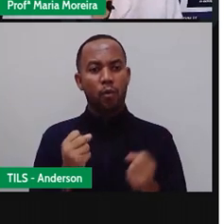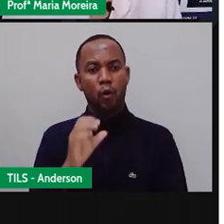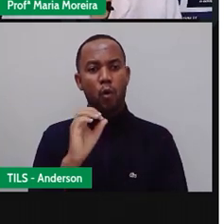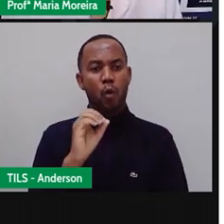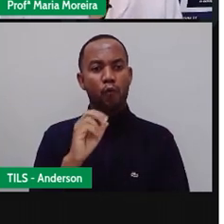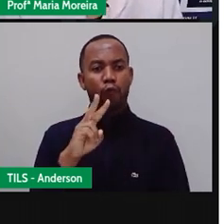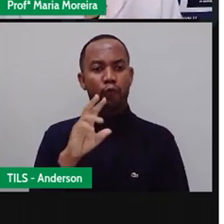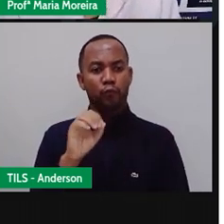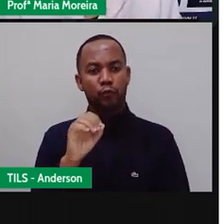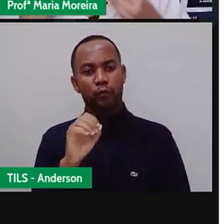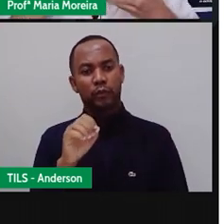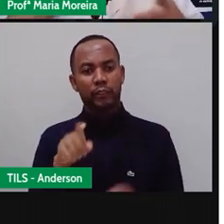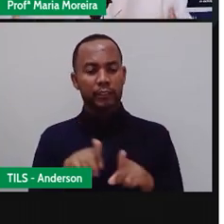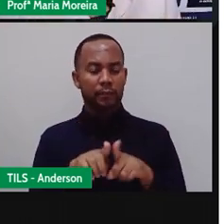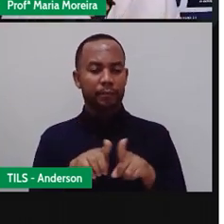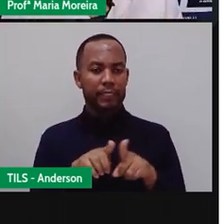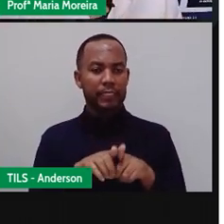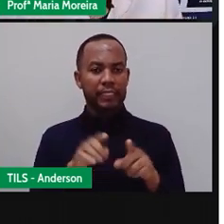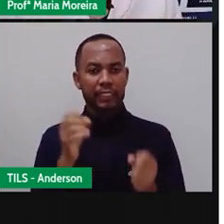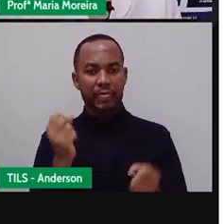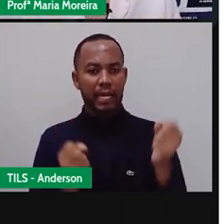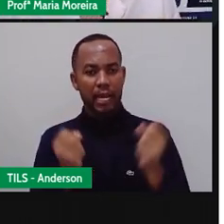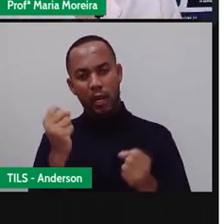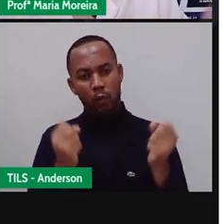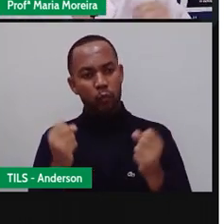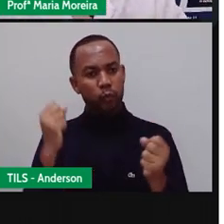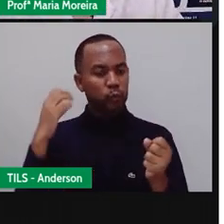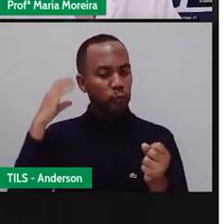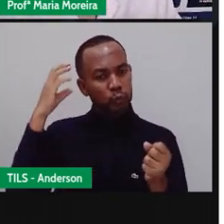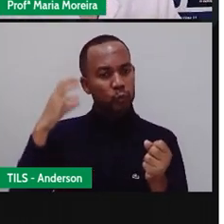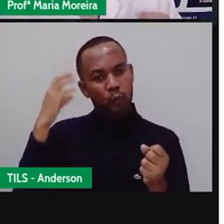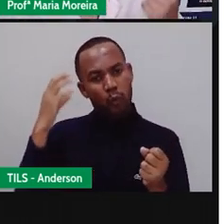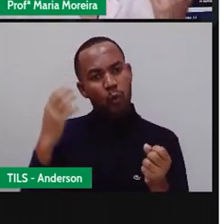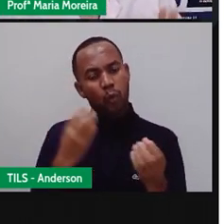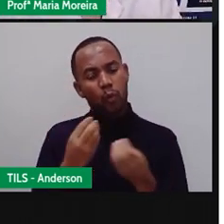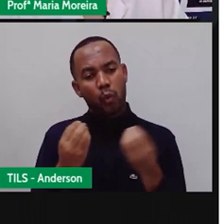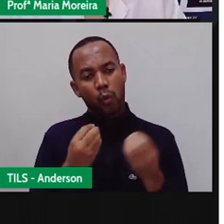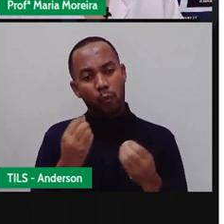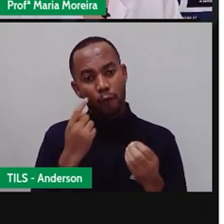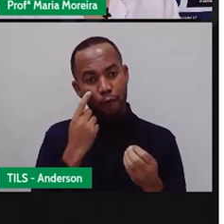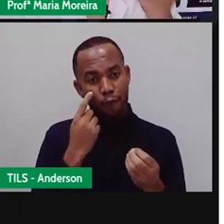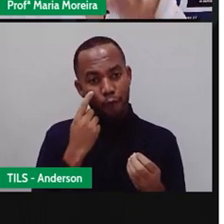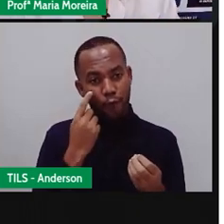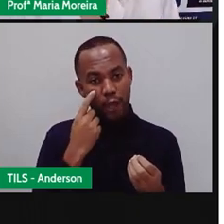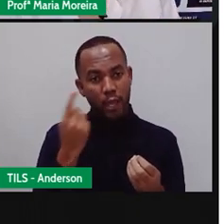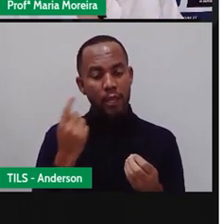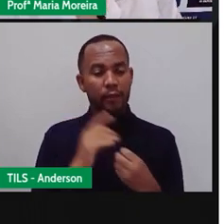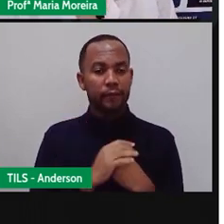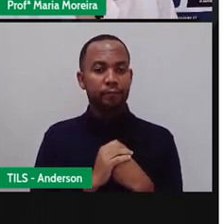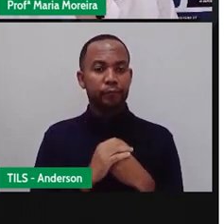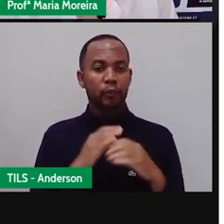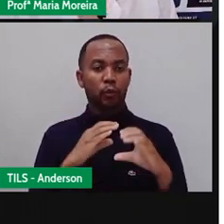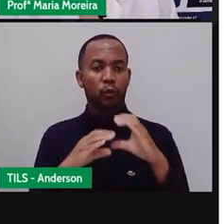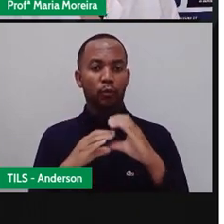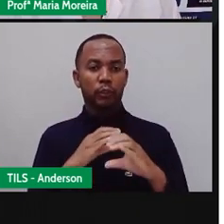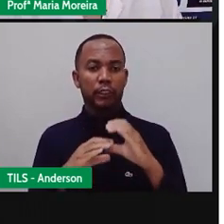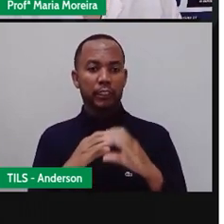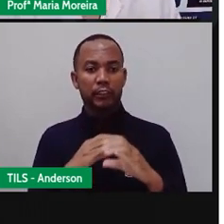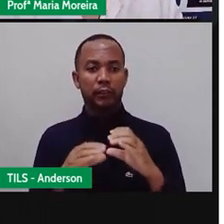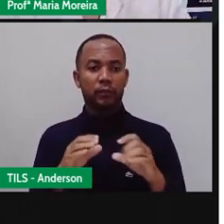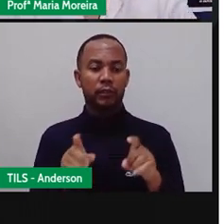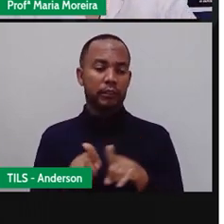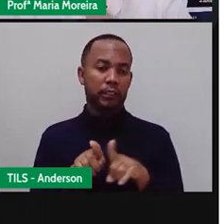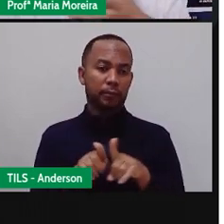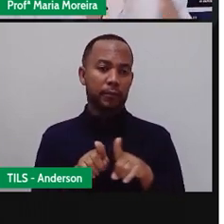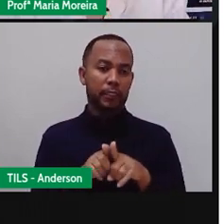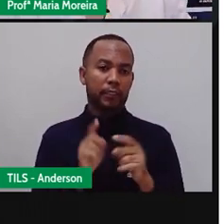diversos meios é isso de nos comunicarmos e vamos aqui ver quais são os impactos desses meios de comunicação aí